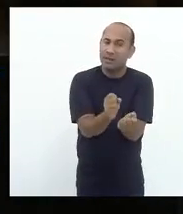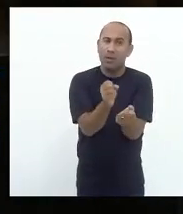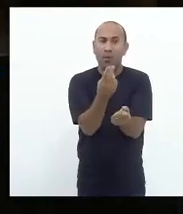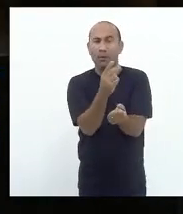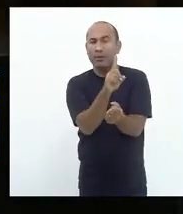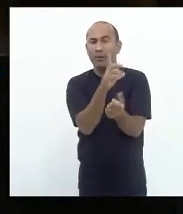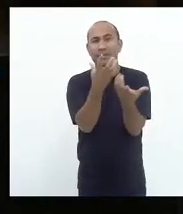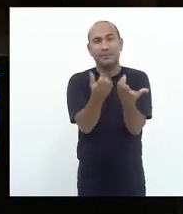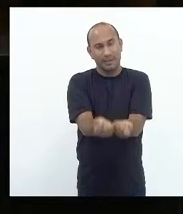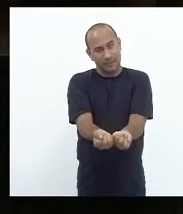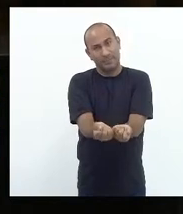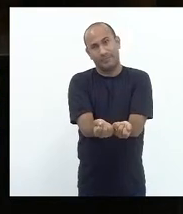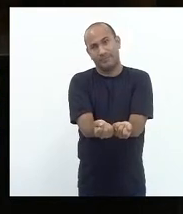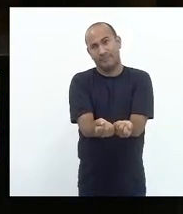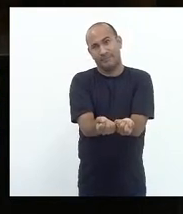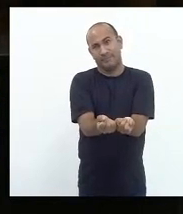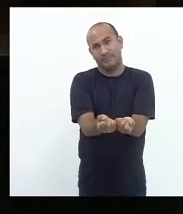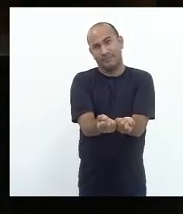pô?